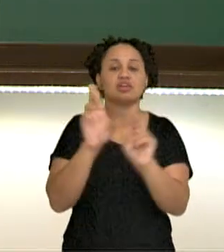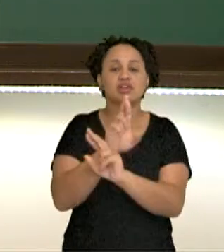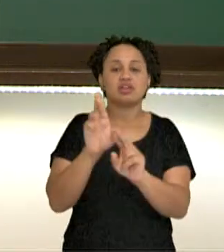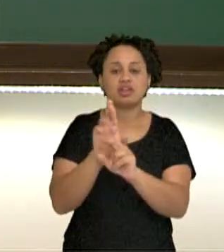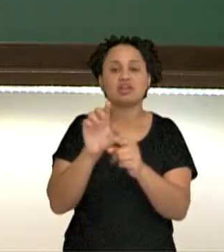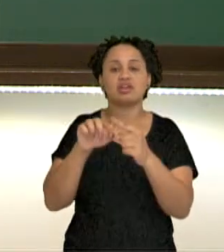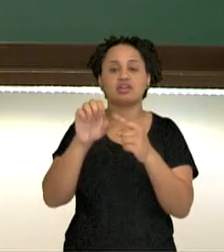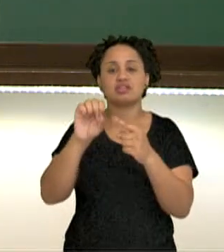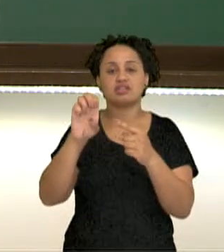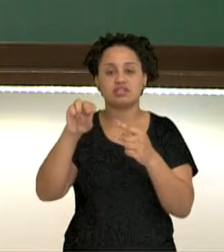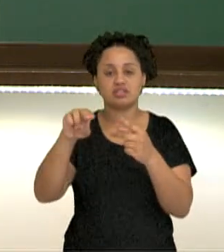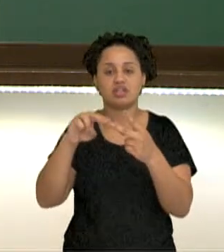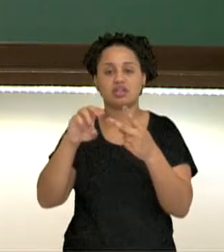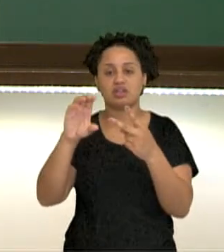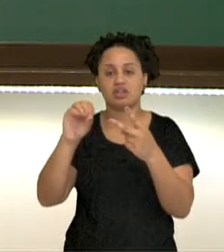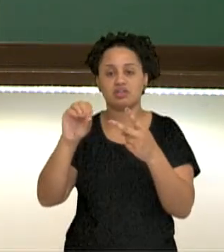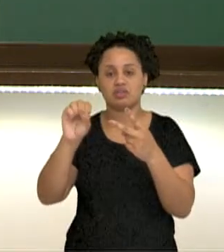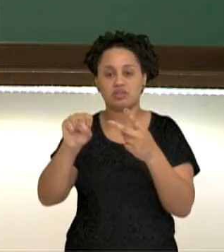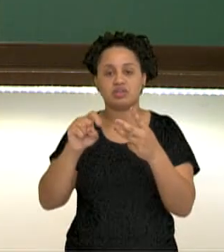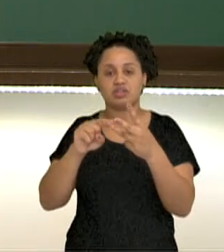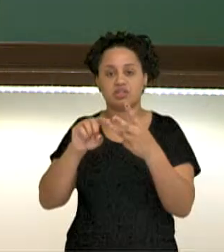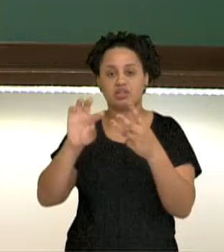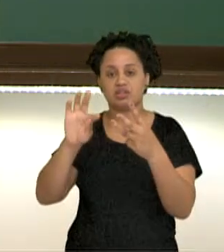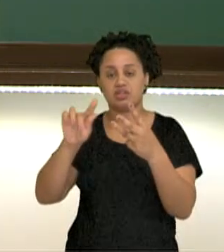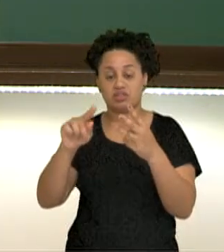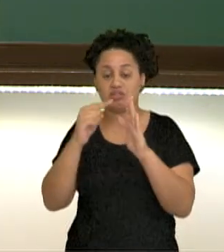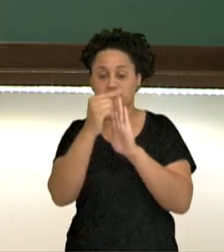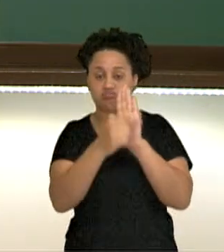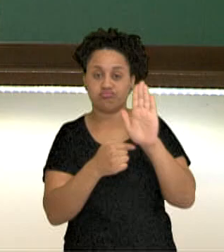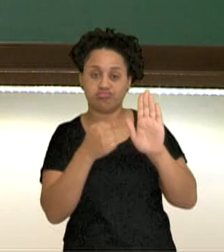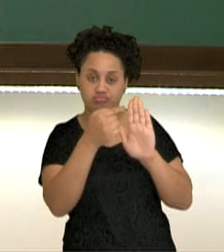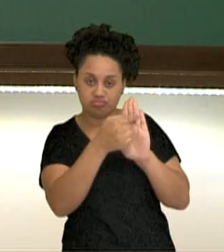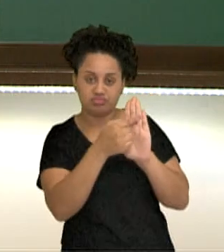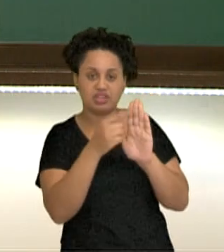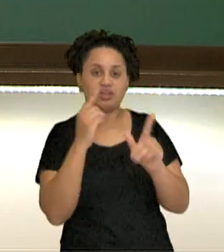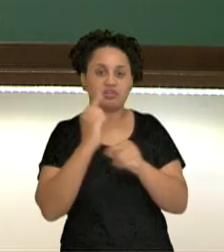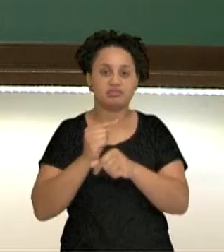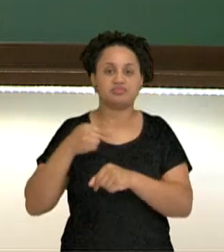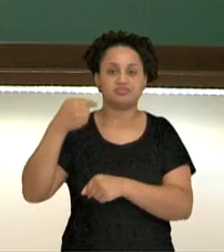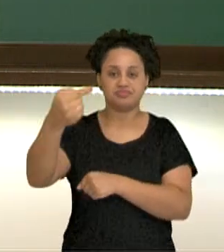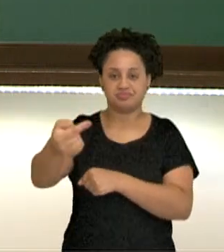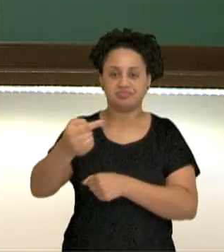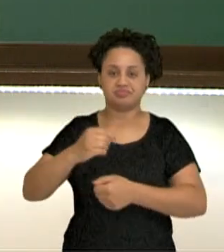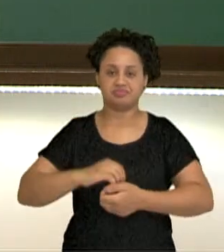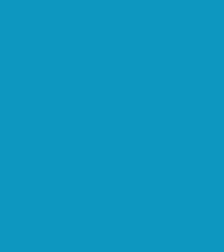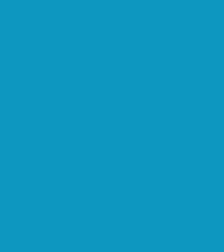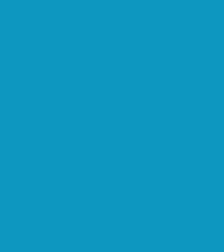seno, cosseno e tangente na circunferência trigonométrica. A gente se vê na próxima aula.